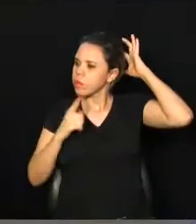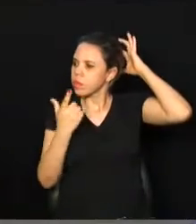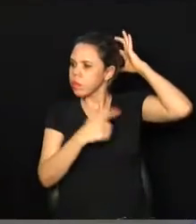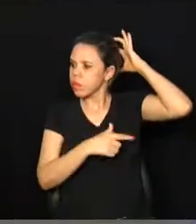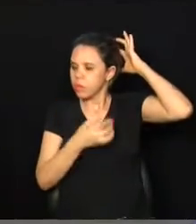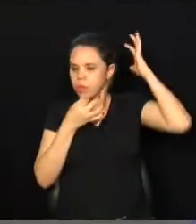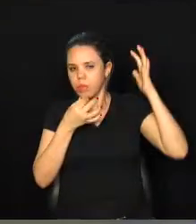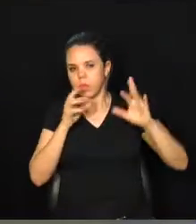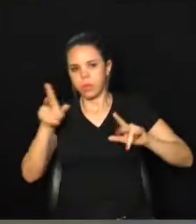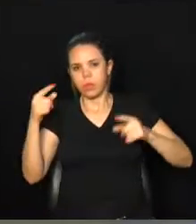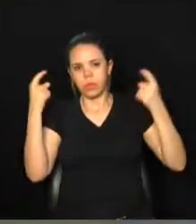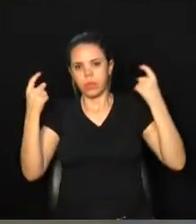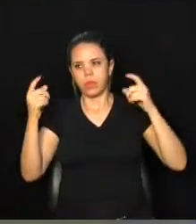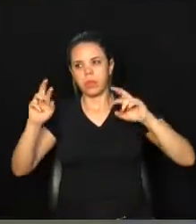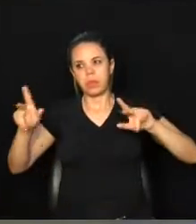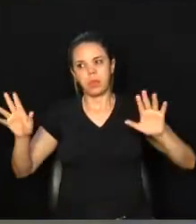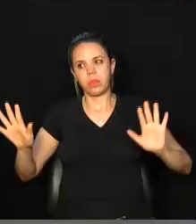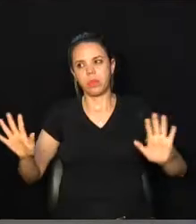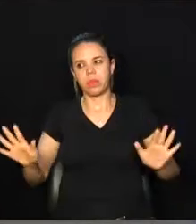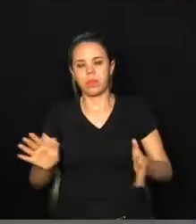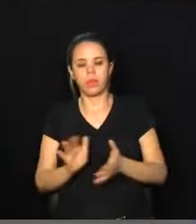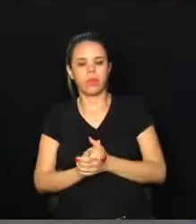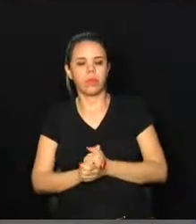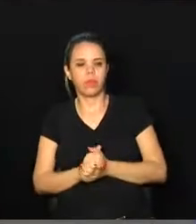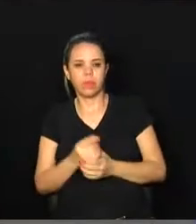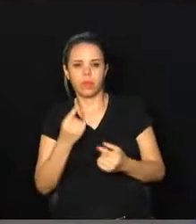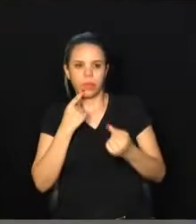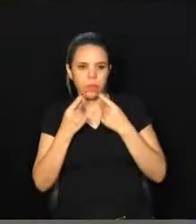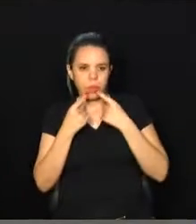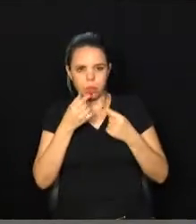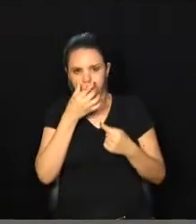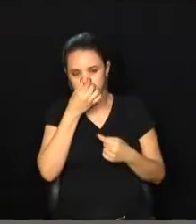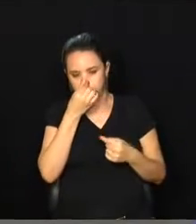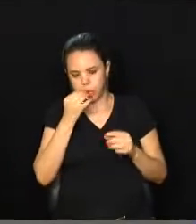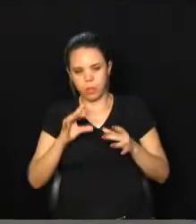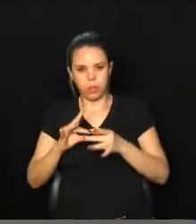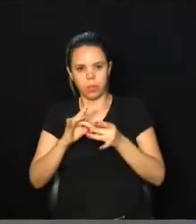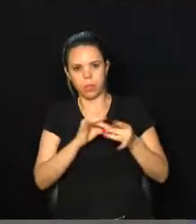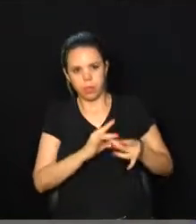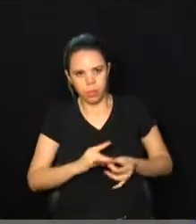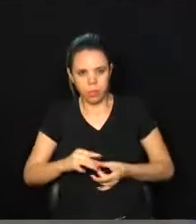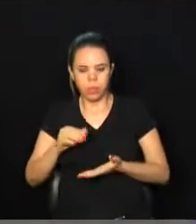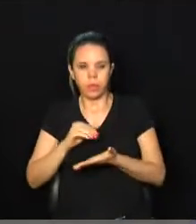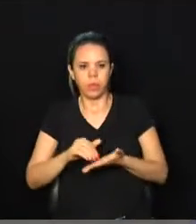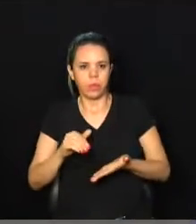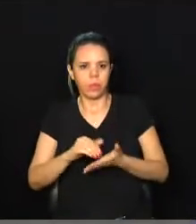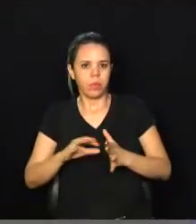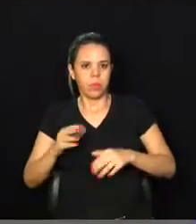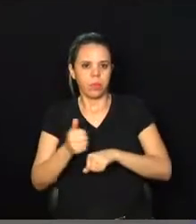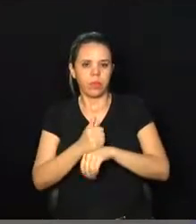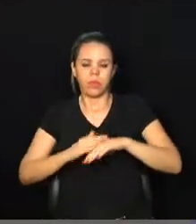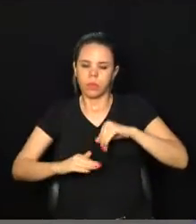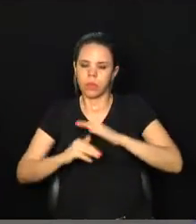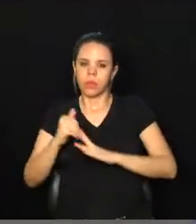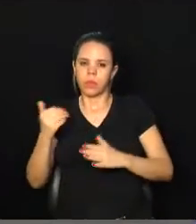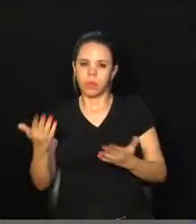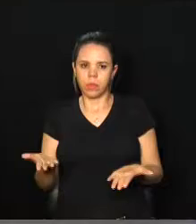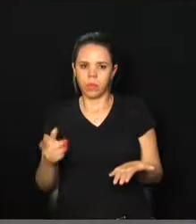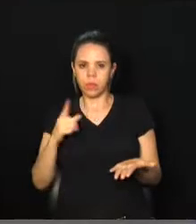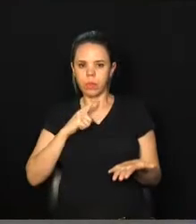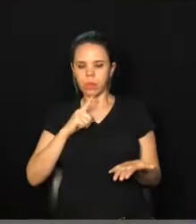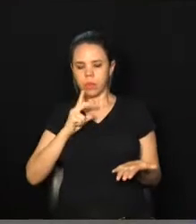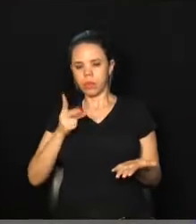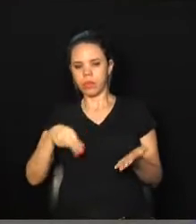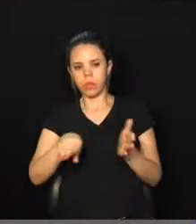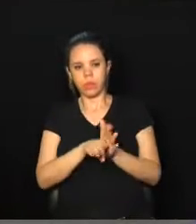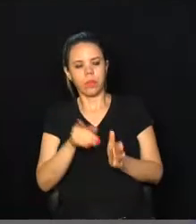visão, outras preocupações. Então, com diálogo, com a união de todos os departamentos, secretarias, profissionais, a gente tem que sempre chegar